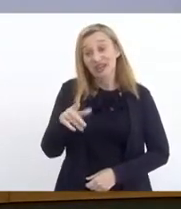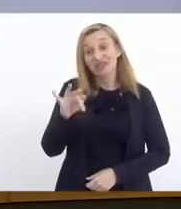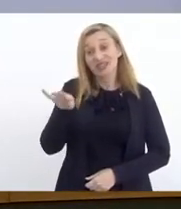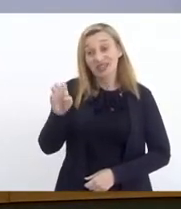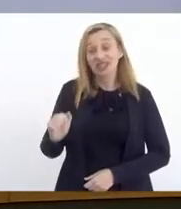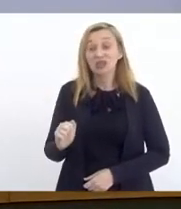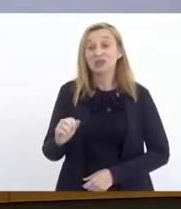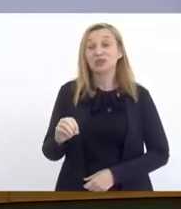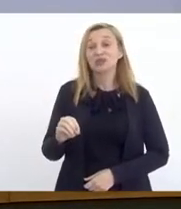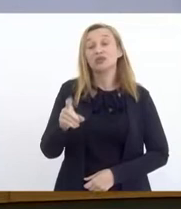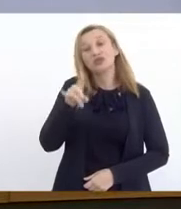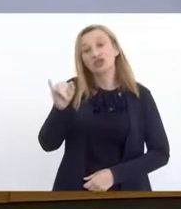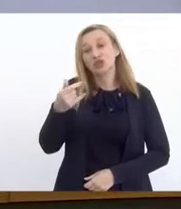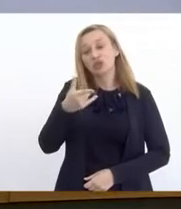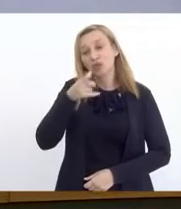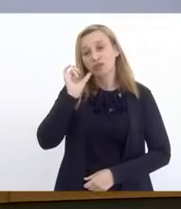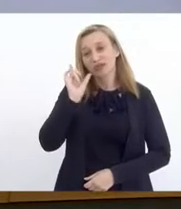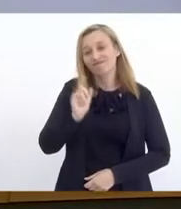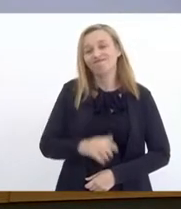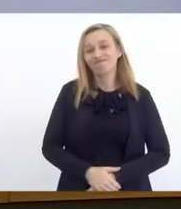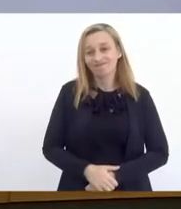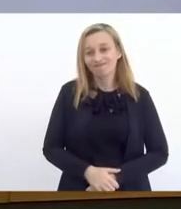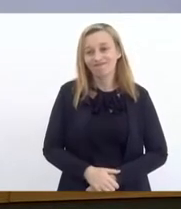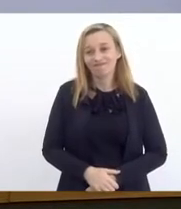dia de ontem.